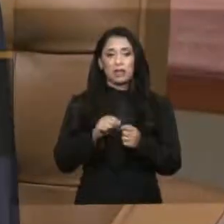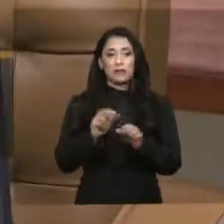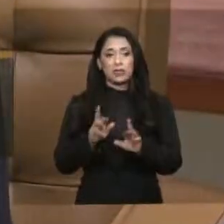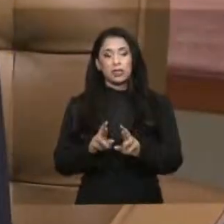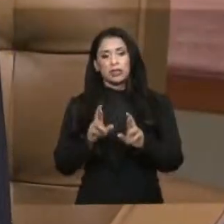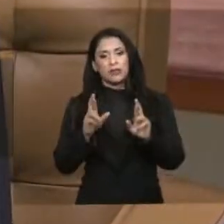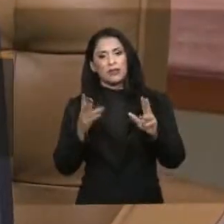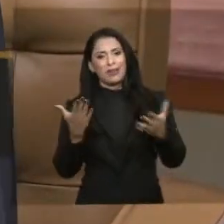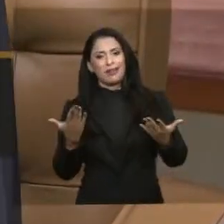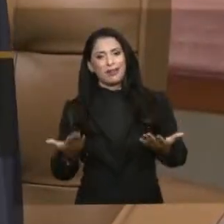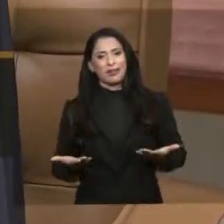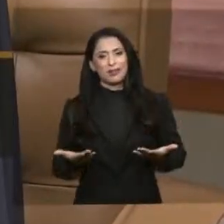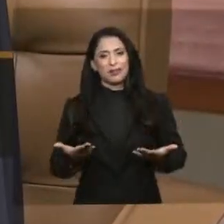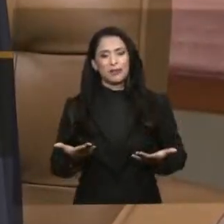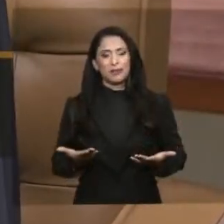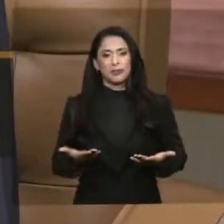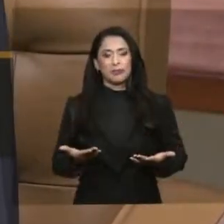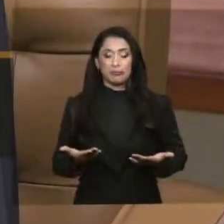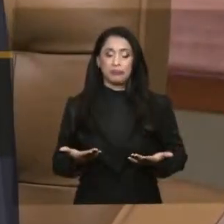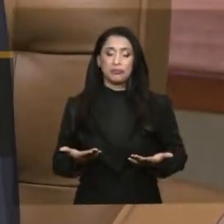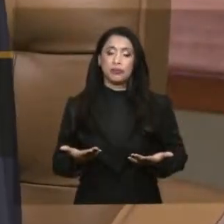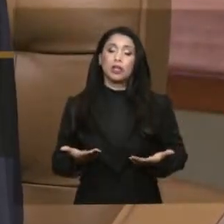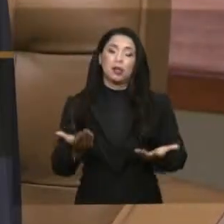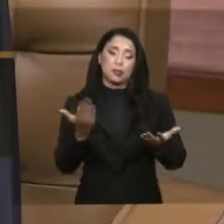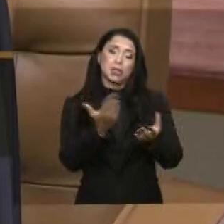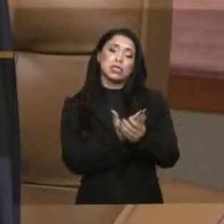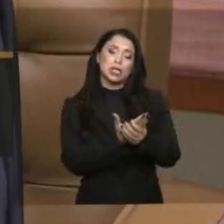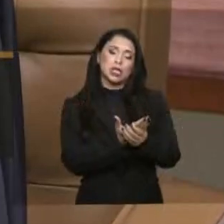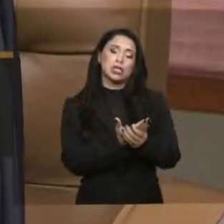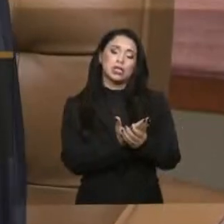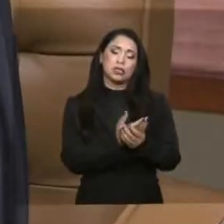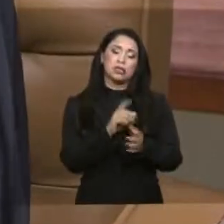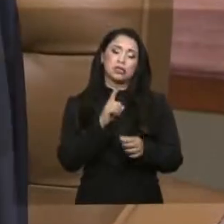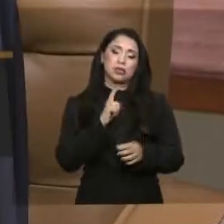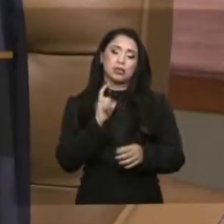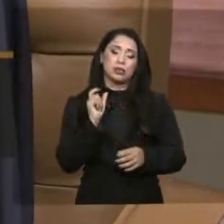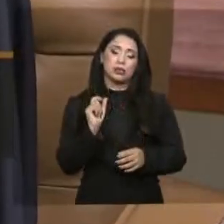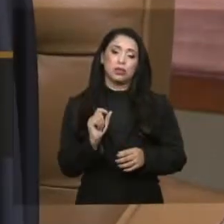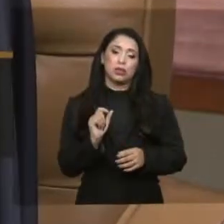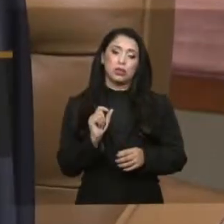é claro que o caso concreto está involucrado numa